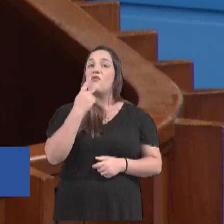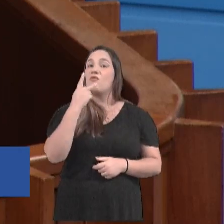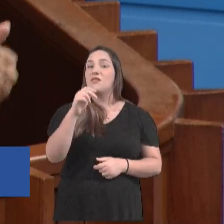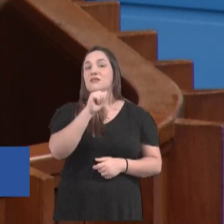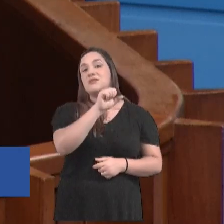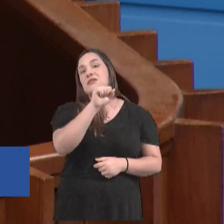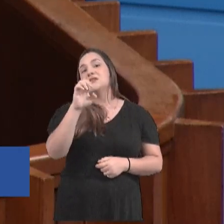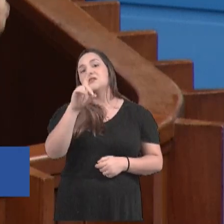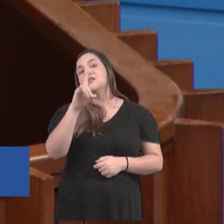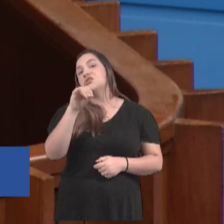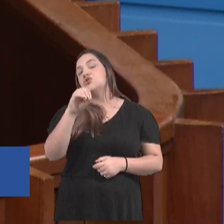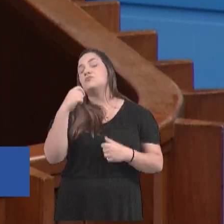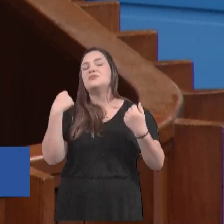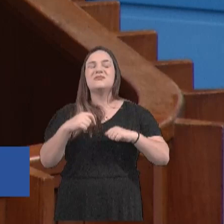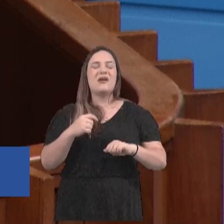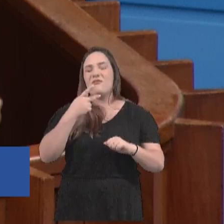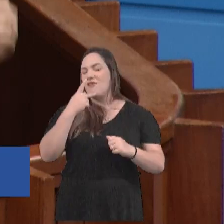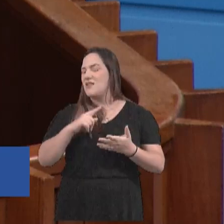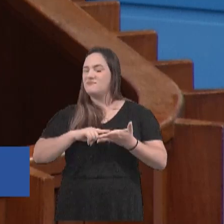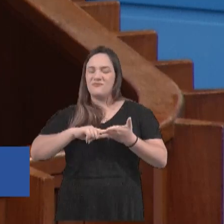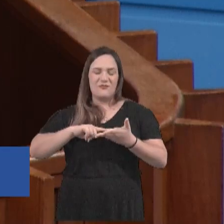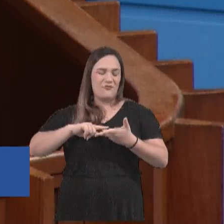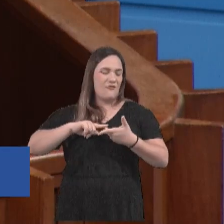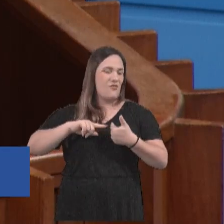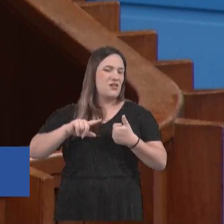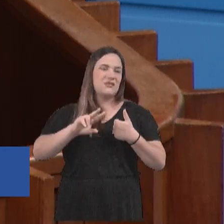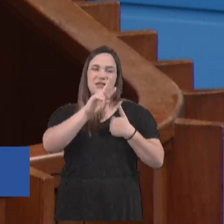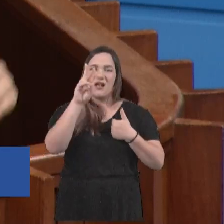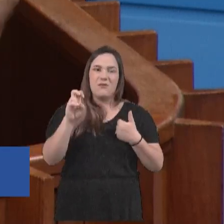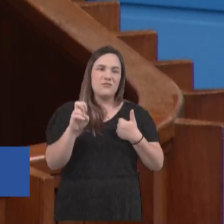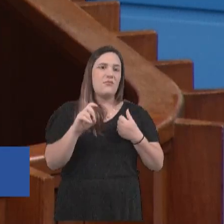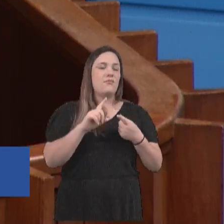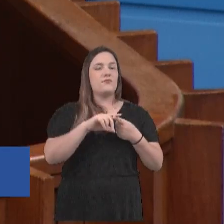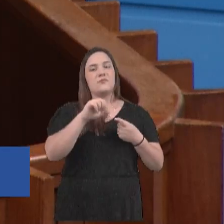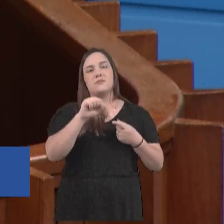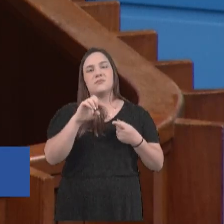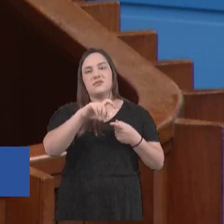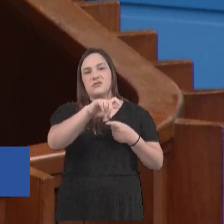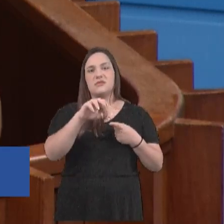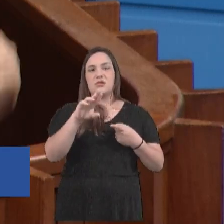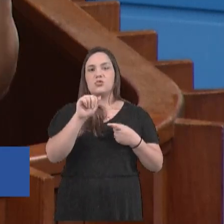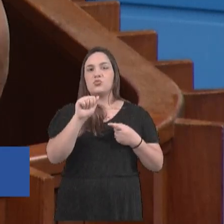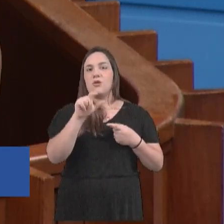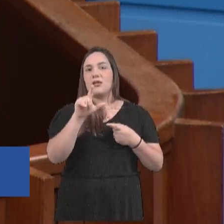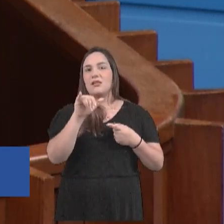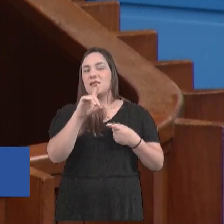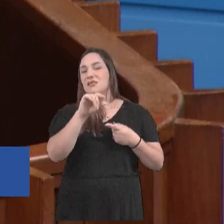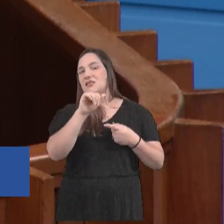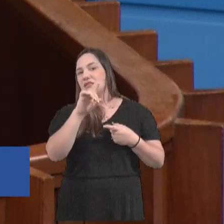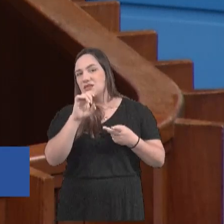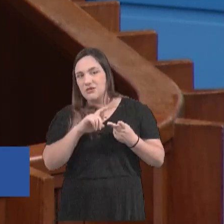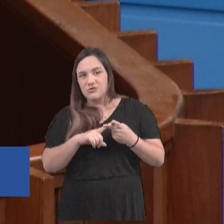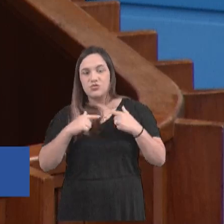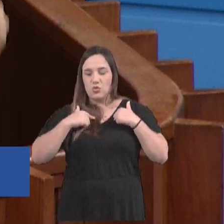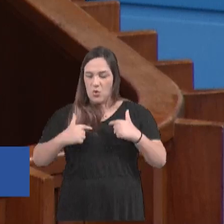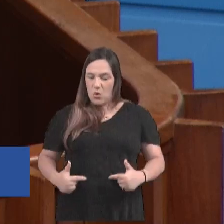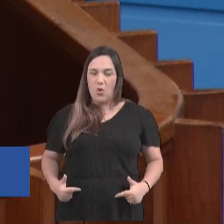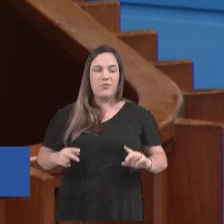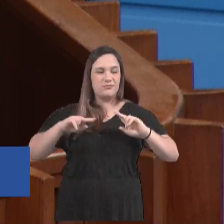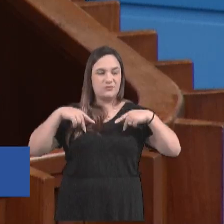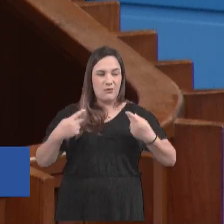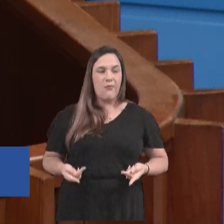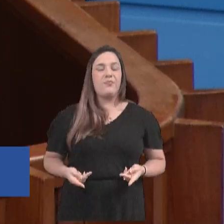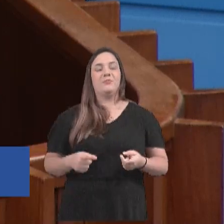gente trazer diversos conteúdos sobre sexualidade, sobre o corpo humano, sobre as relações.